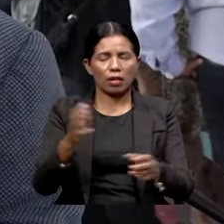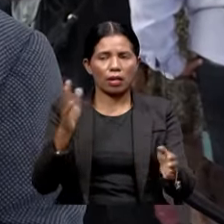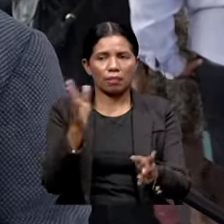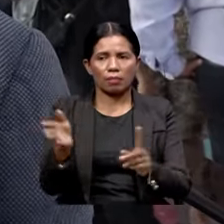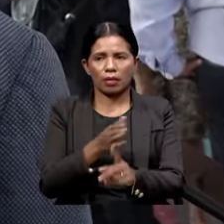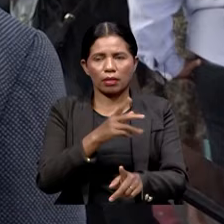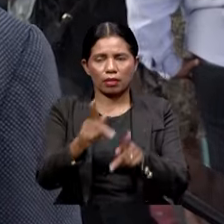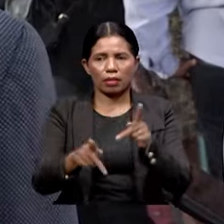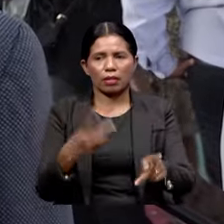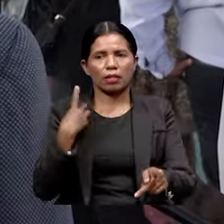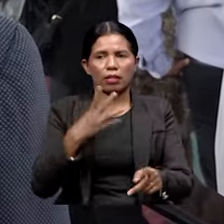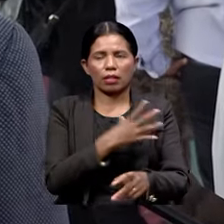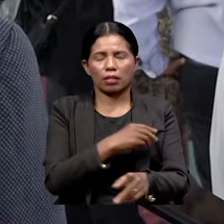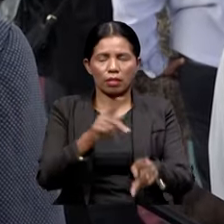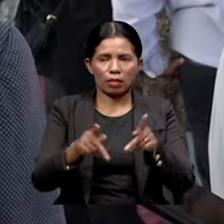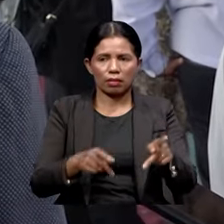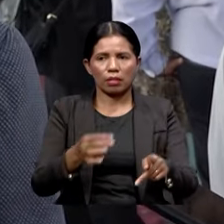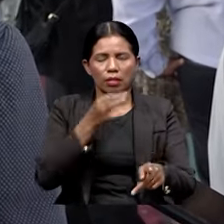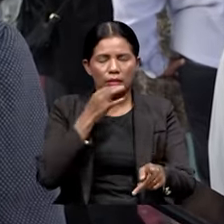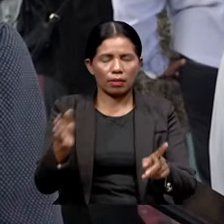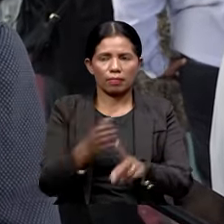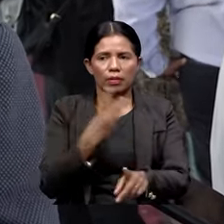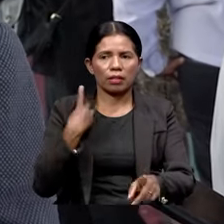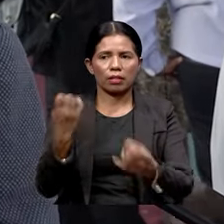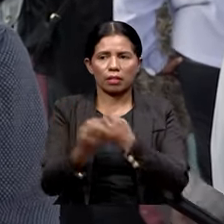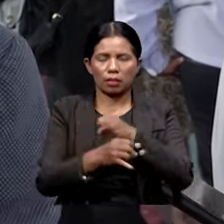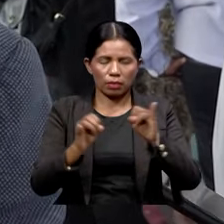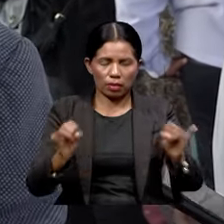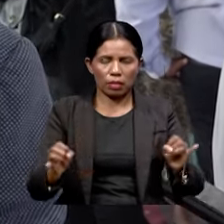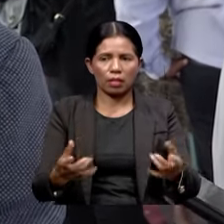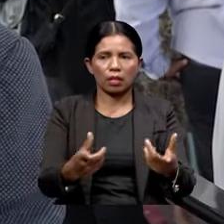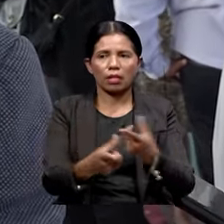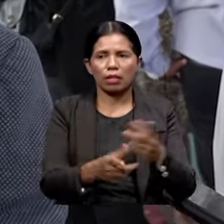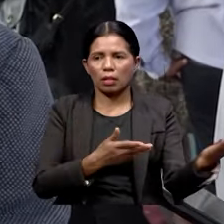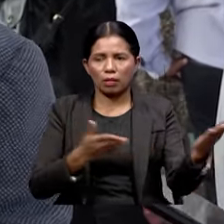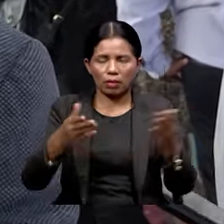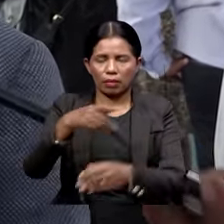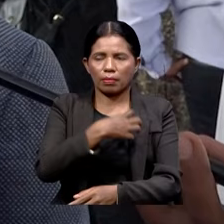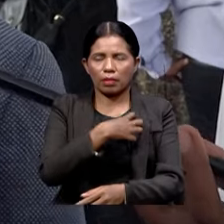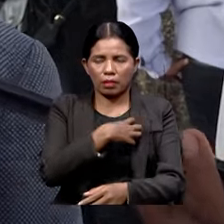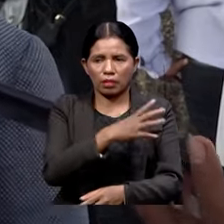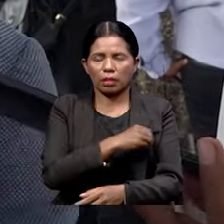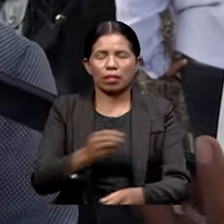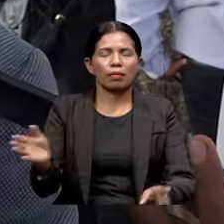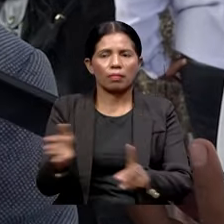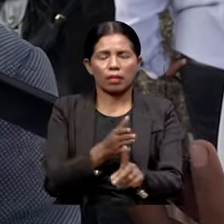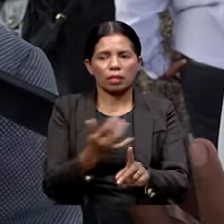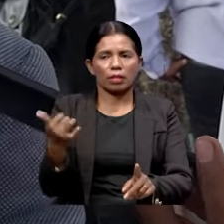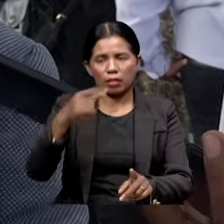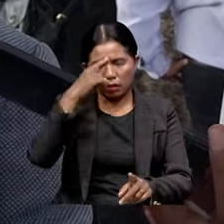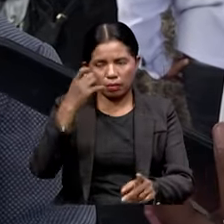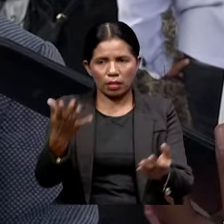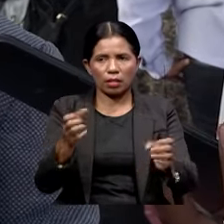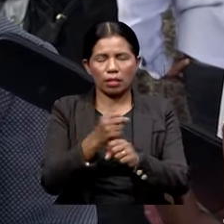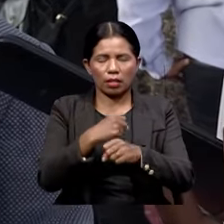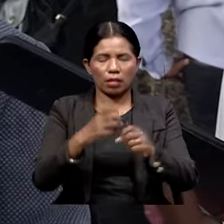indonesia 24 anos aperta ti teni po busira ham pankada depois di to kunan sira hakarak libre agora lo rita fali pente lo detel ba aperta tansia tamari to hakarak harmoniza